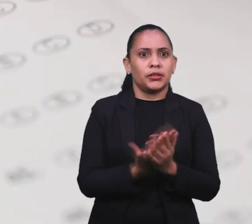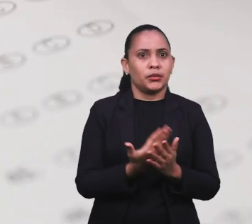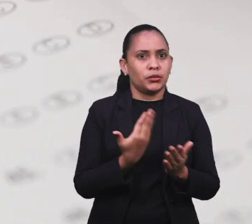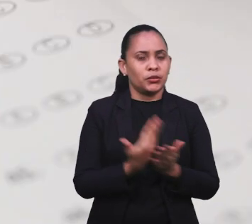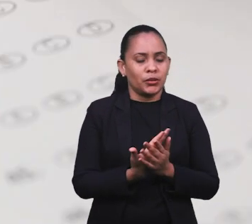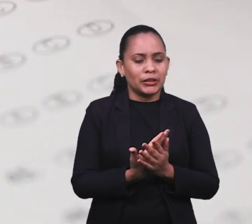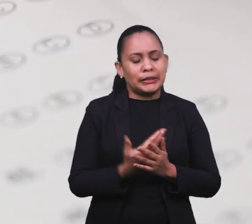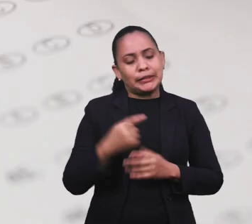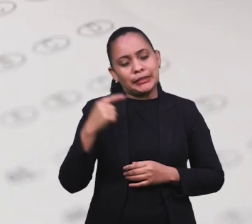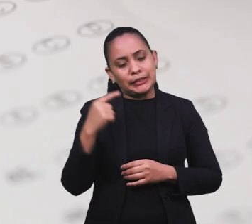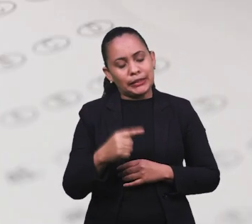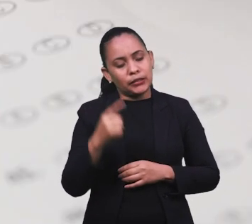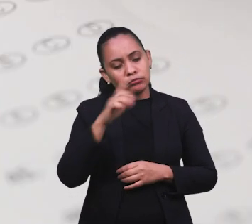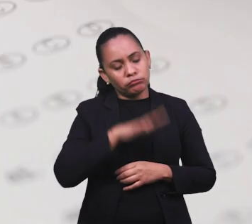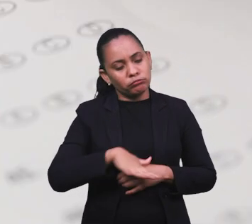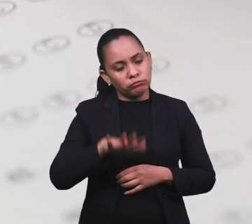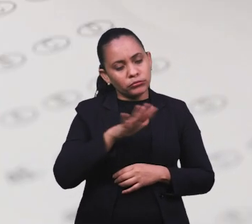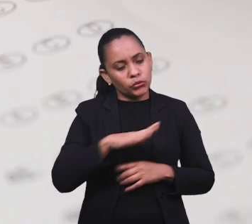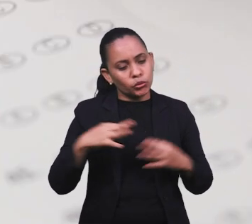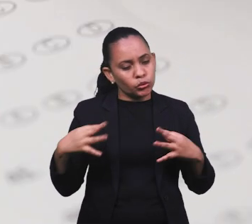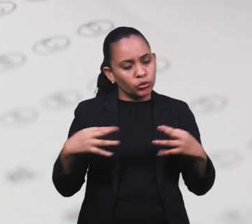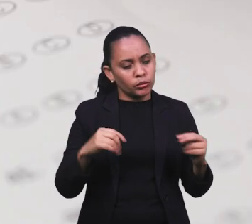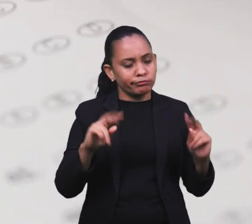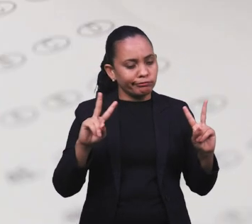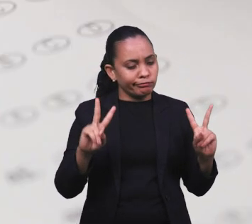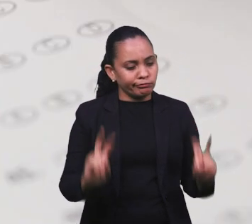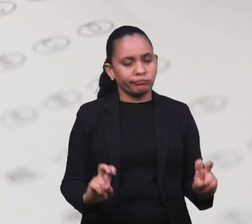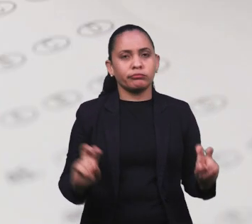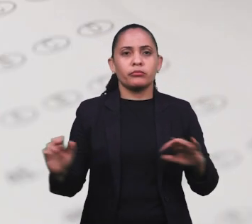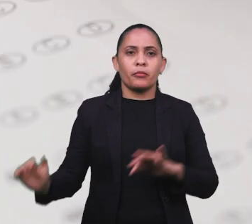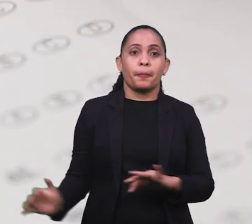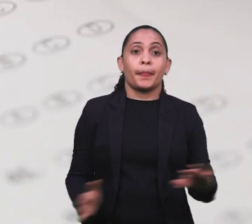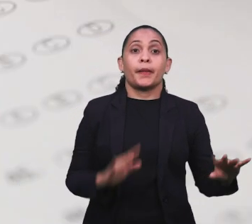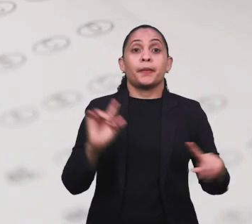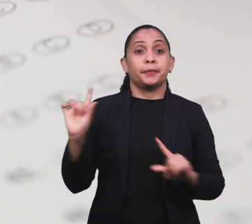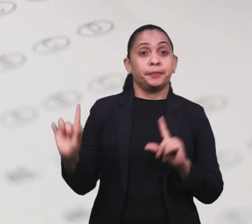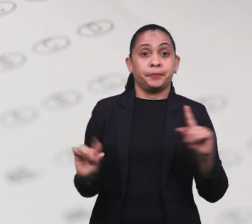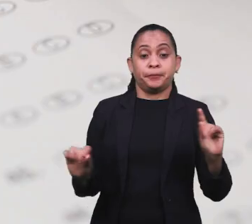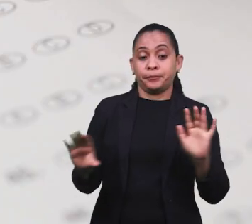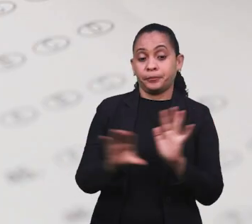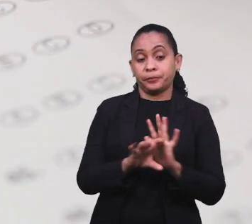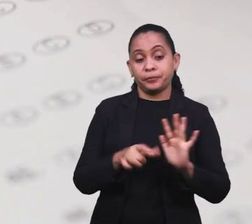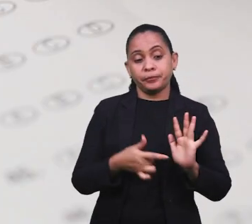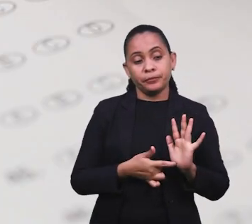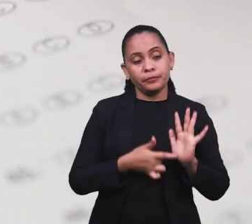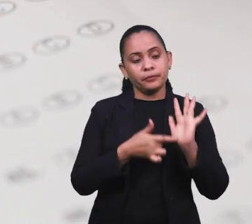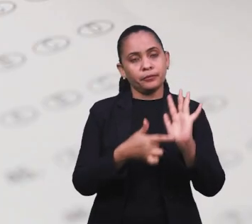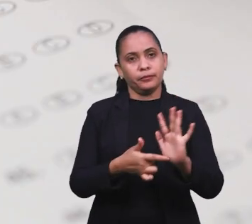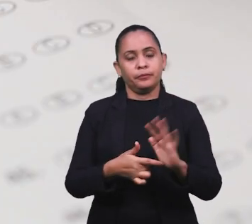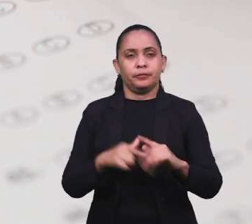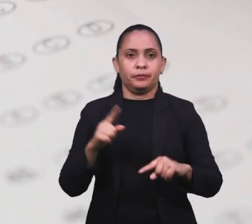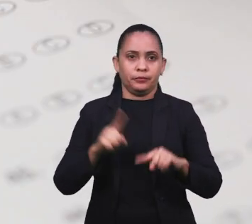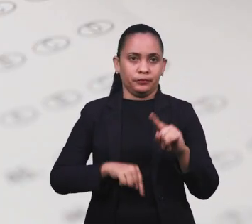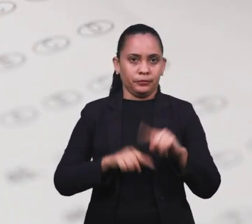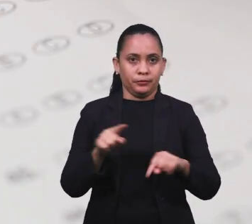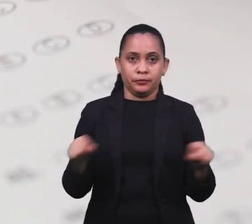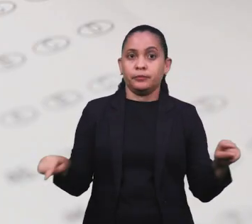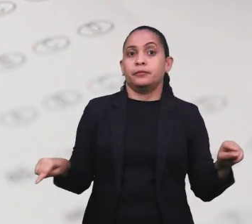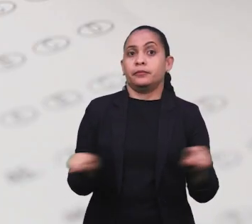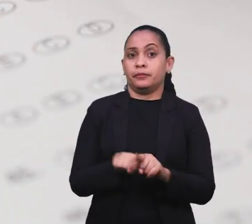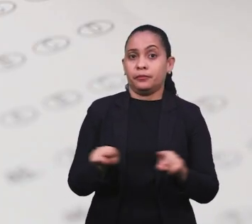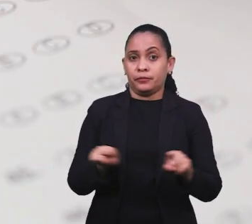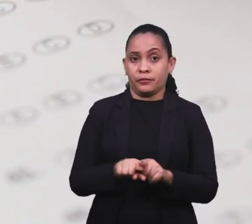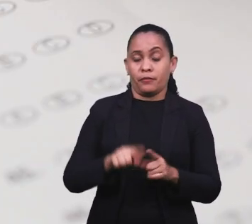estudar, faça uma passagem geral sobre o assunto, tá certo? O que esse capítulo aborda do meu material?